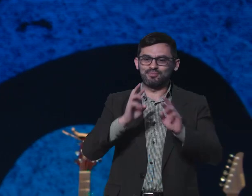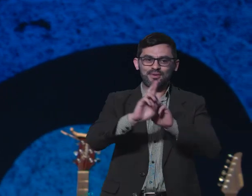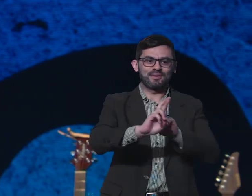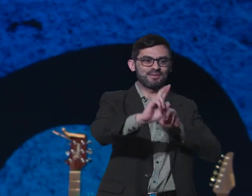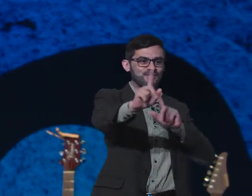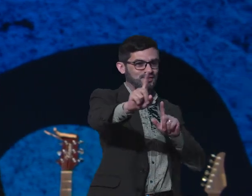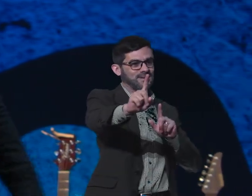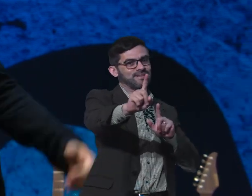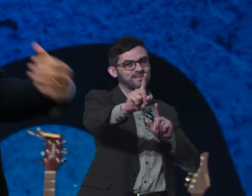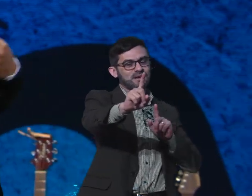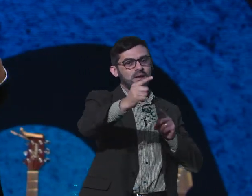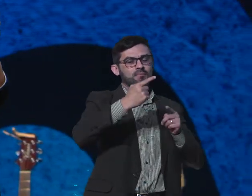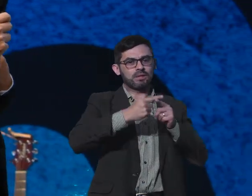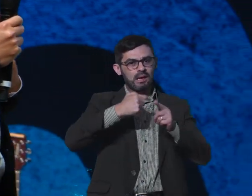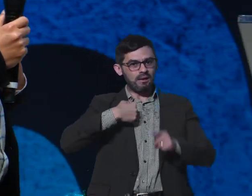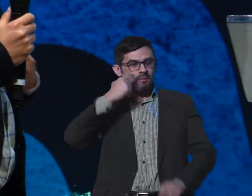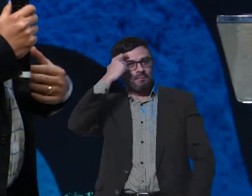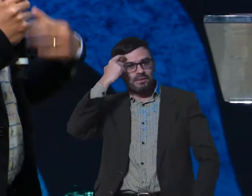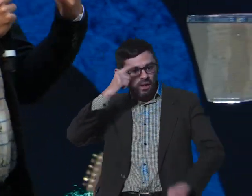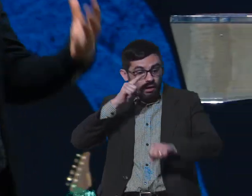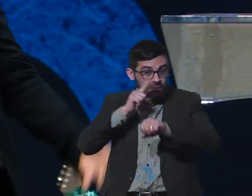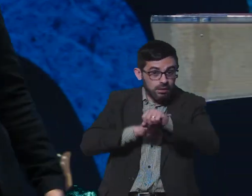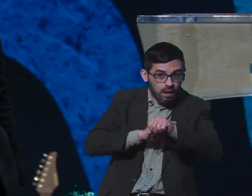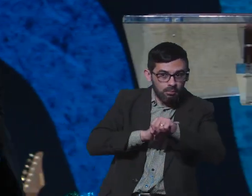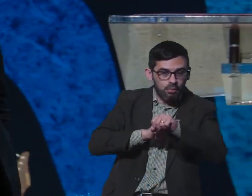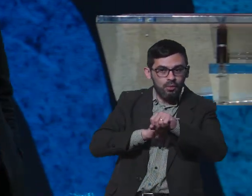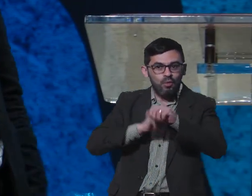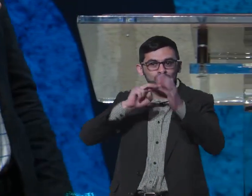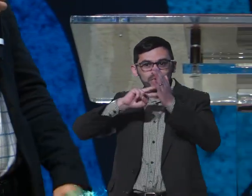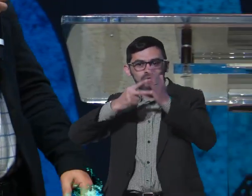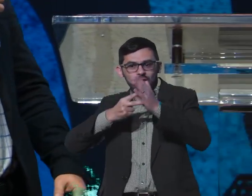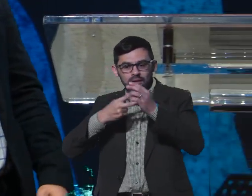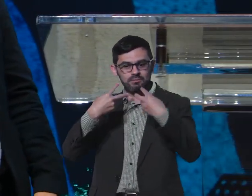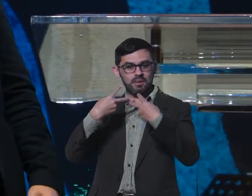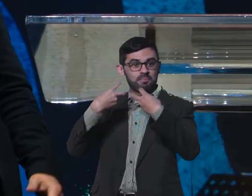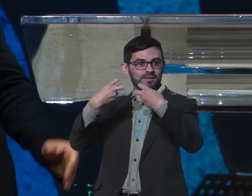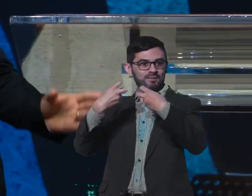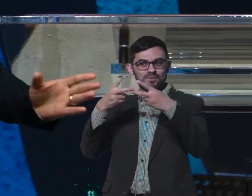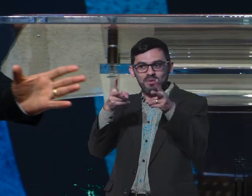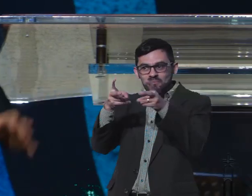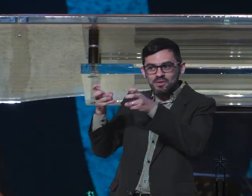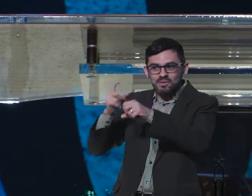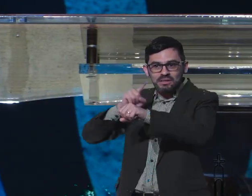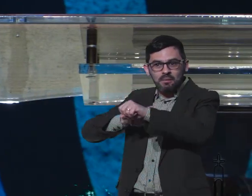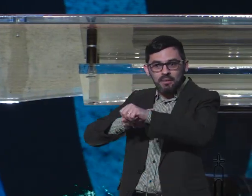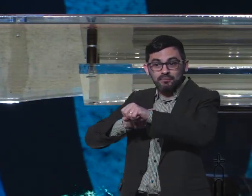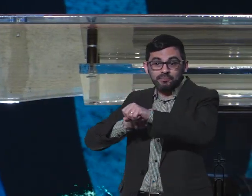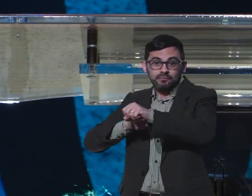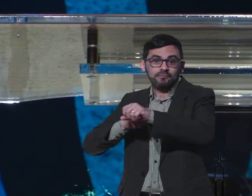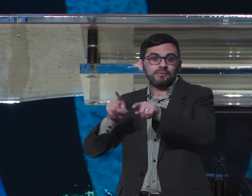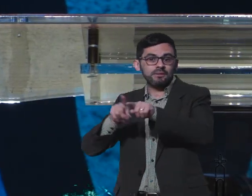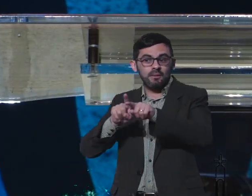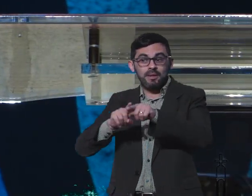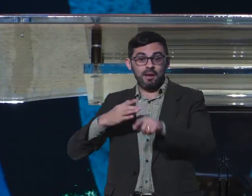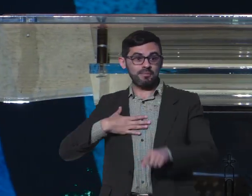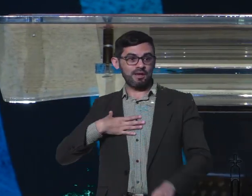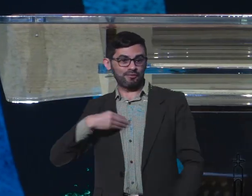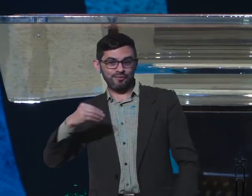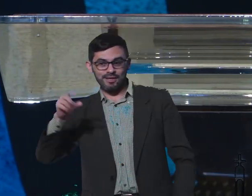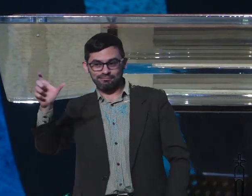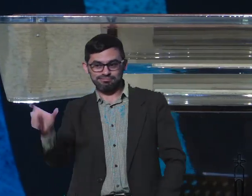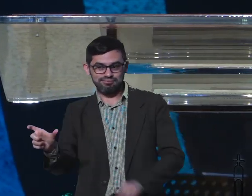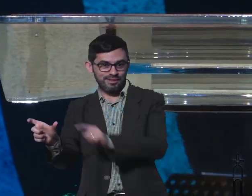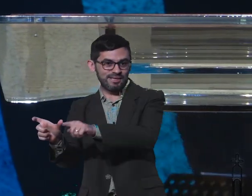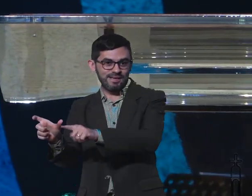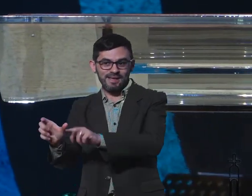tempo. O que eu penso de tempo ou sobre o tempo não é a mesma coisa que a minha filha, por exemplo, pensa sobre